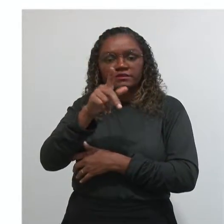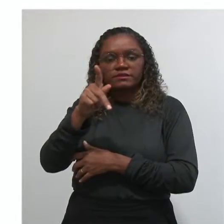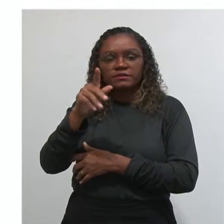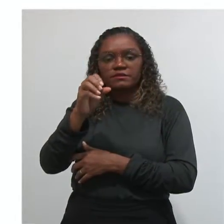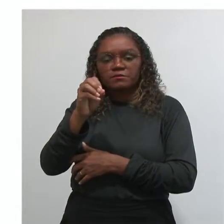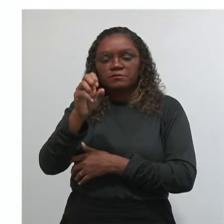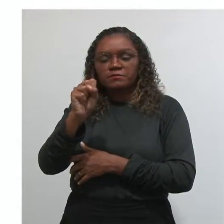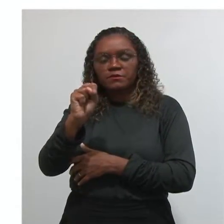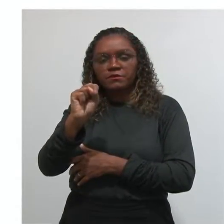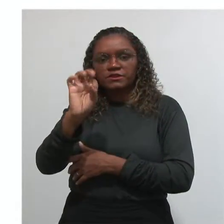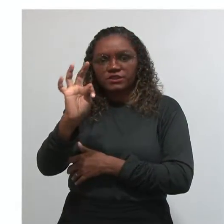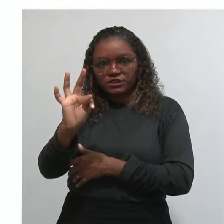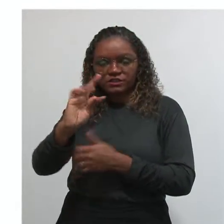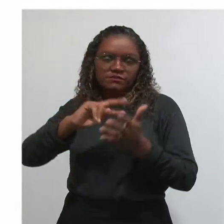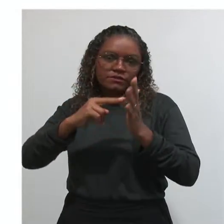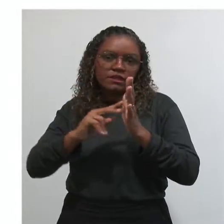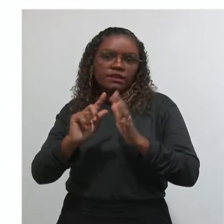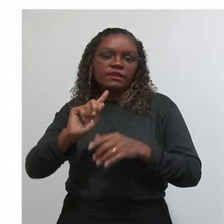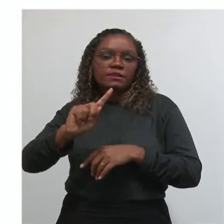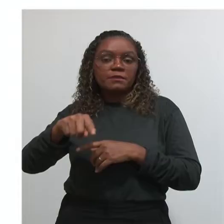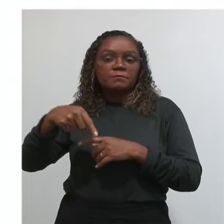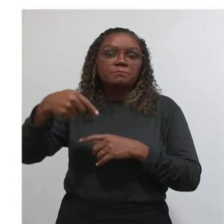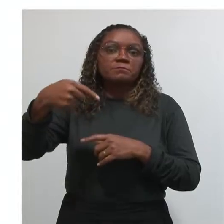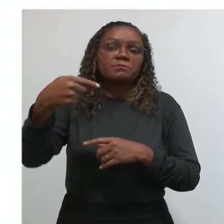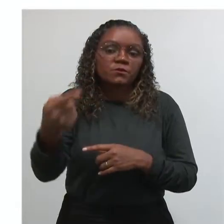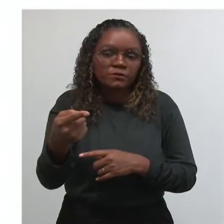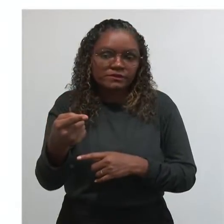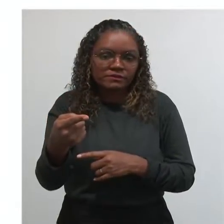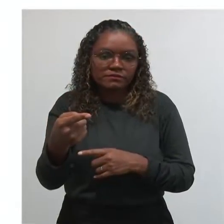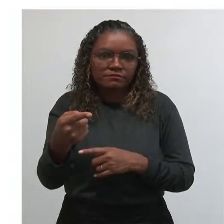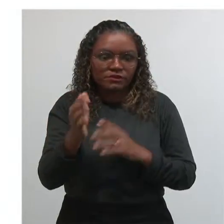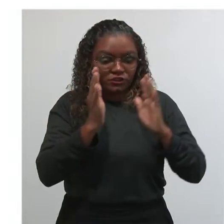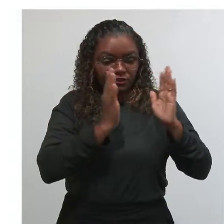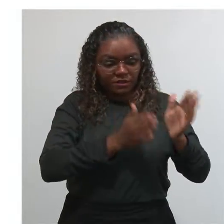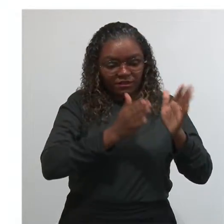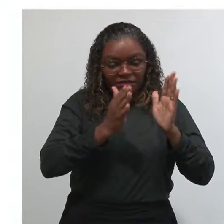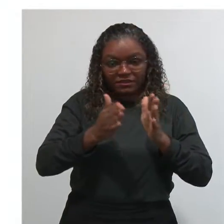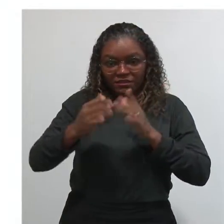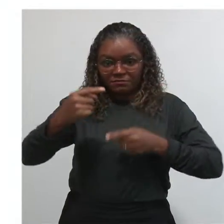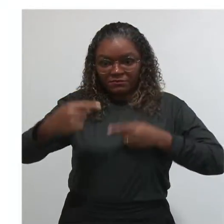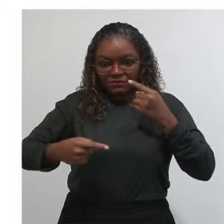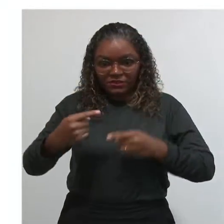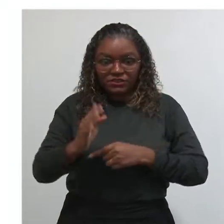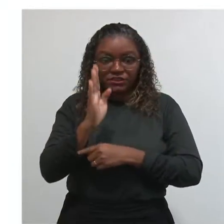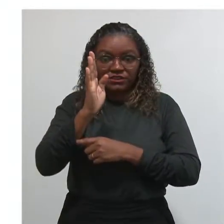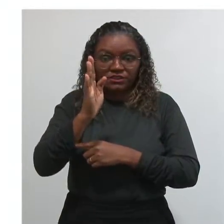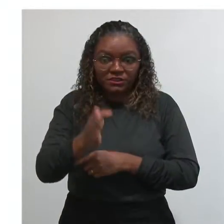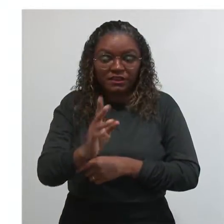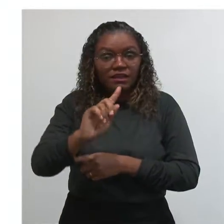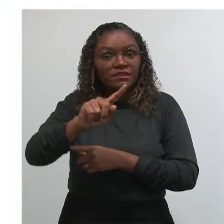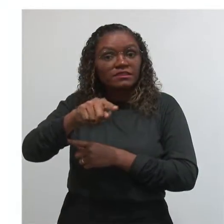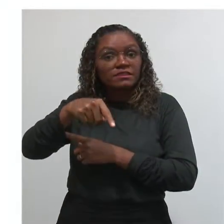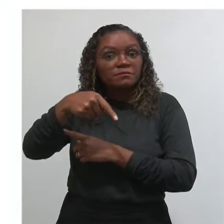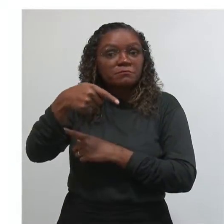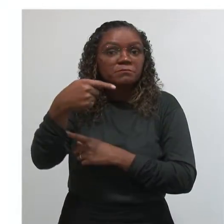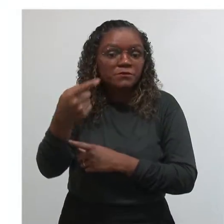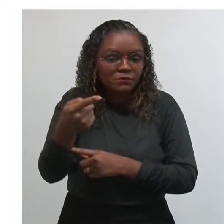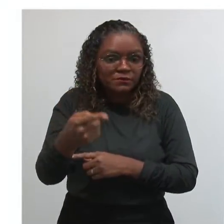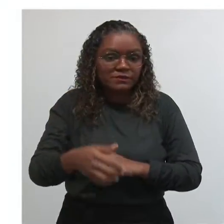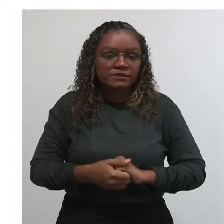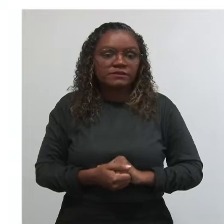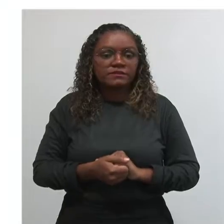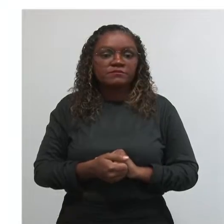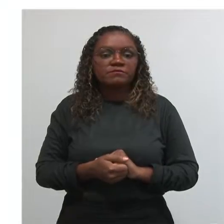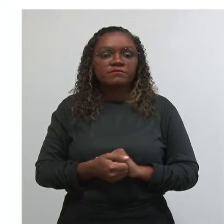durante a fase de implementação e avaliação, após cada etapa, né, da política e após a política finalizada. A avaliação